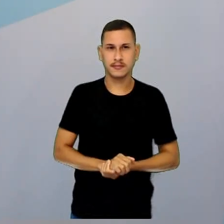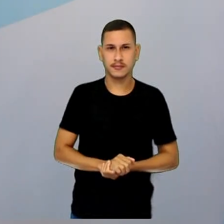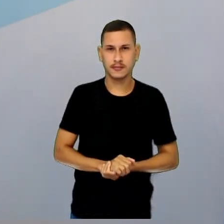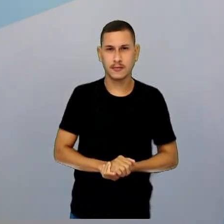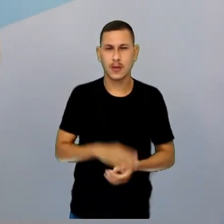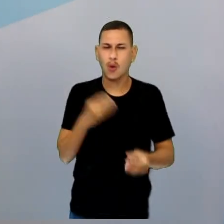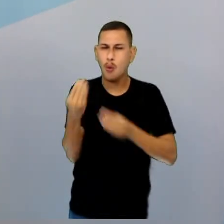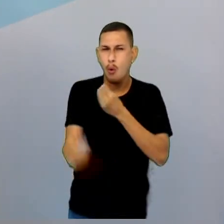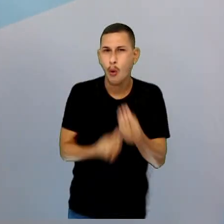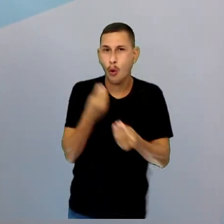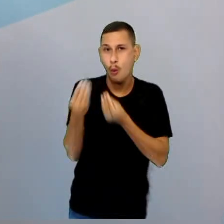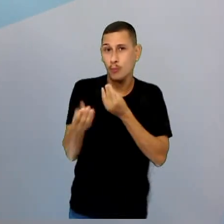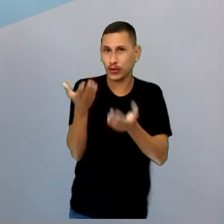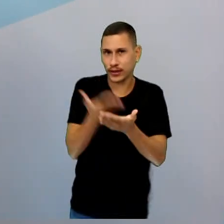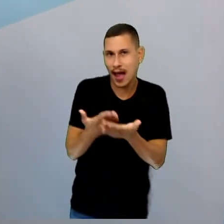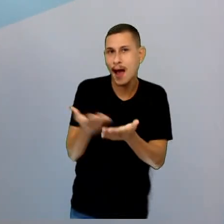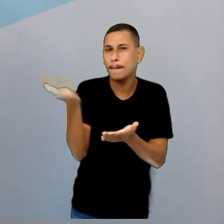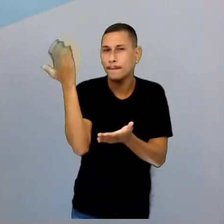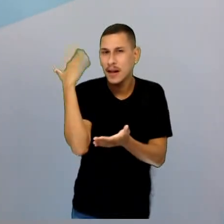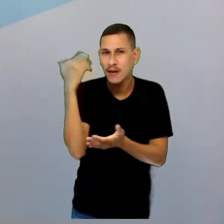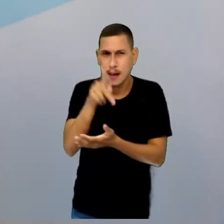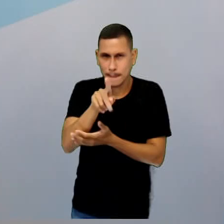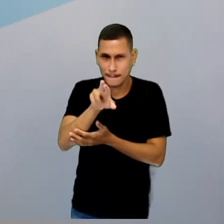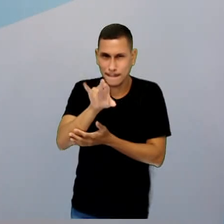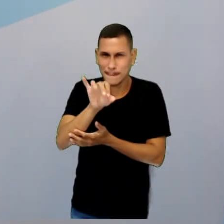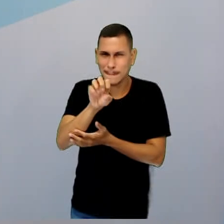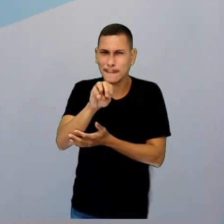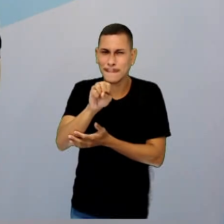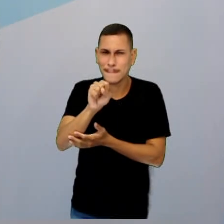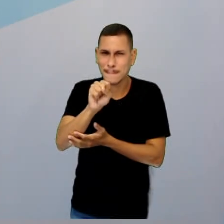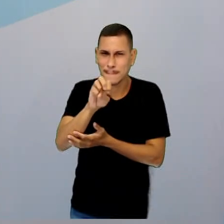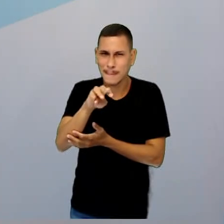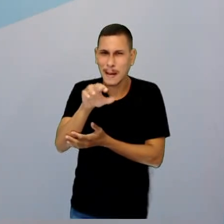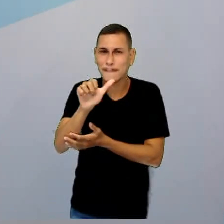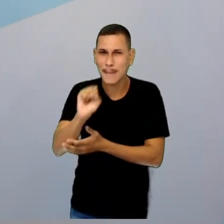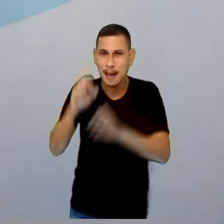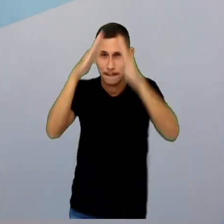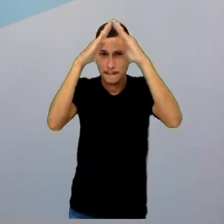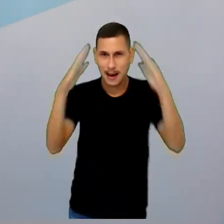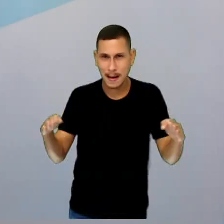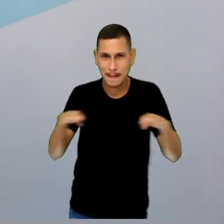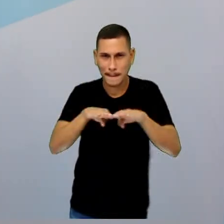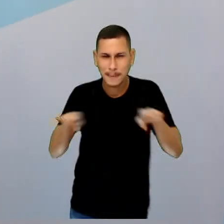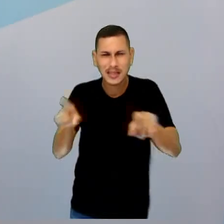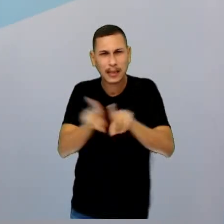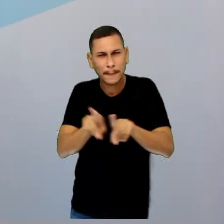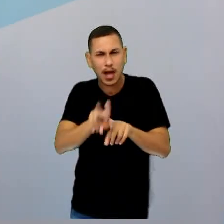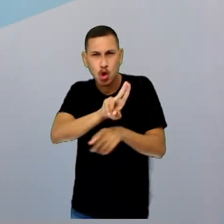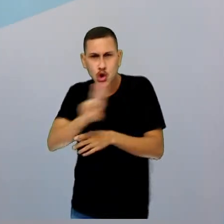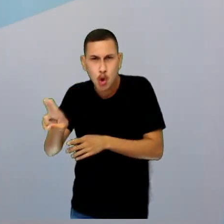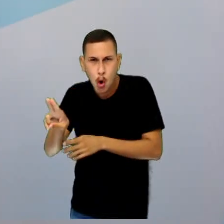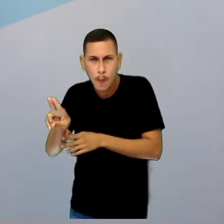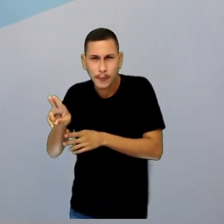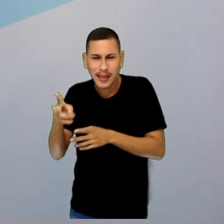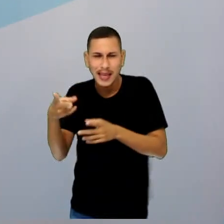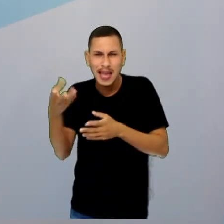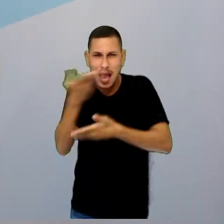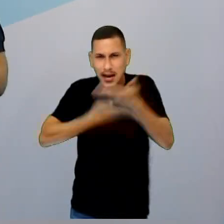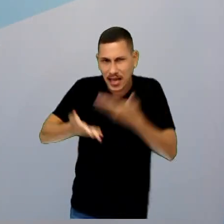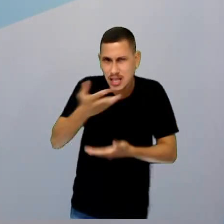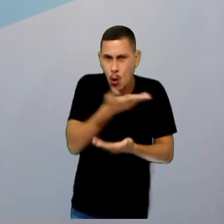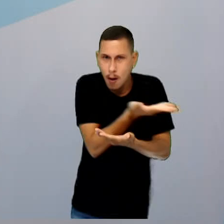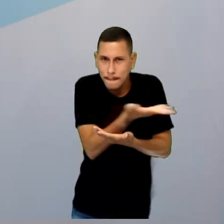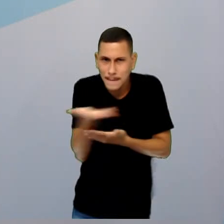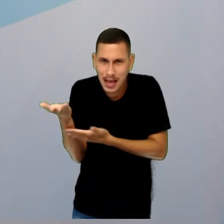Assim como a gente viu na aula anterior sobre prismas, as pirâmides elas também são nomeadas de acordo com a sua base. Então aqui a gente